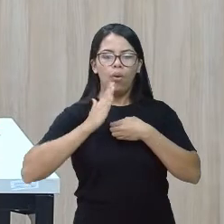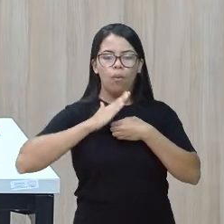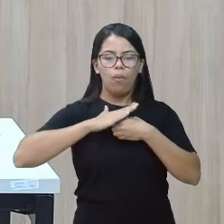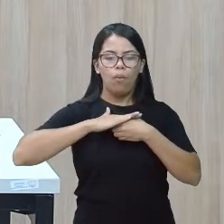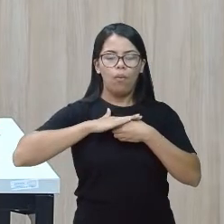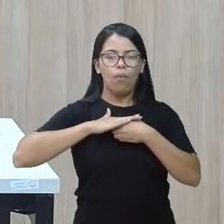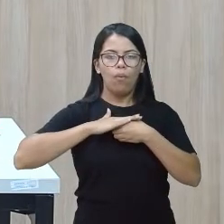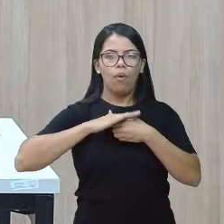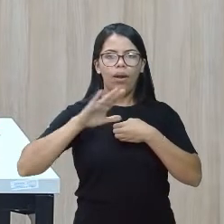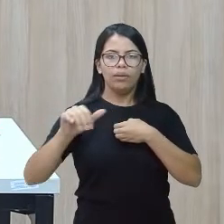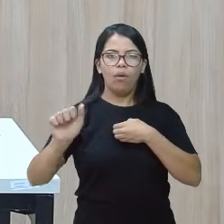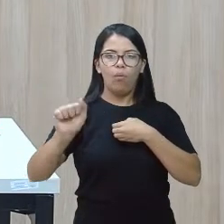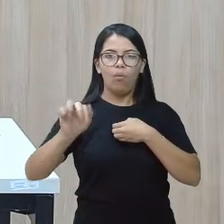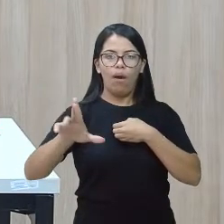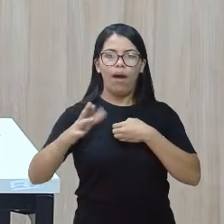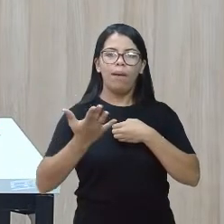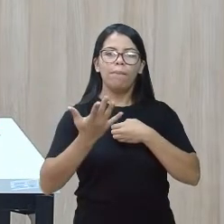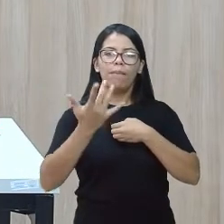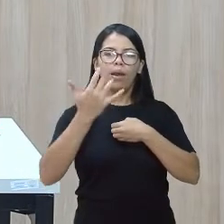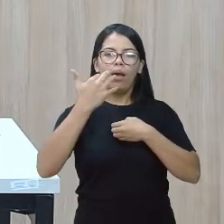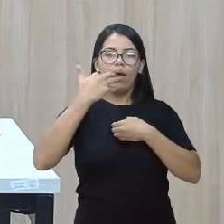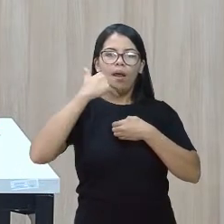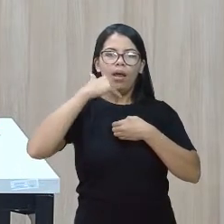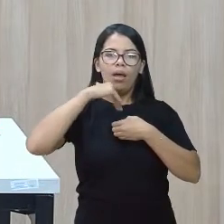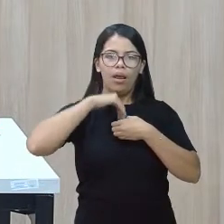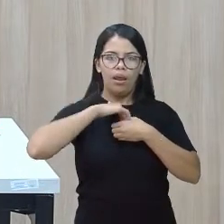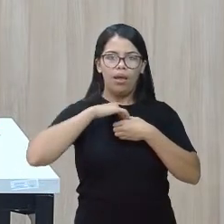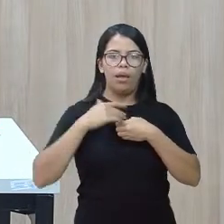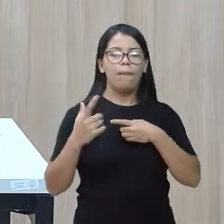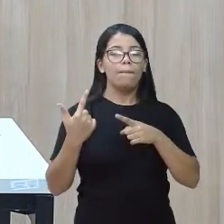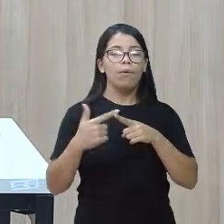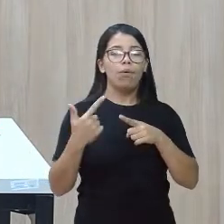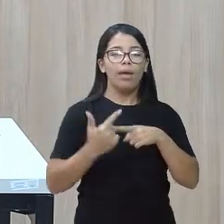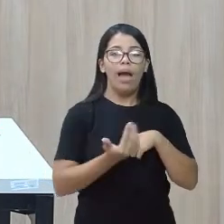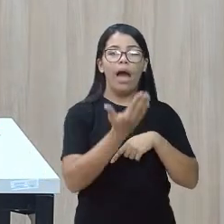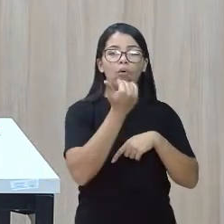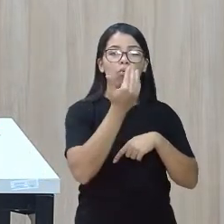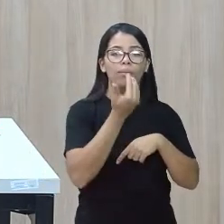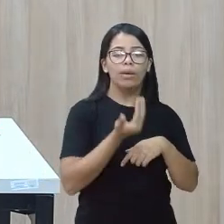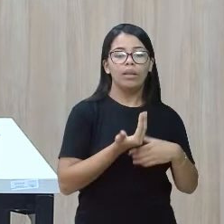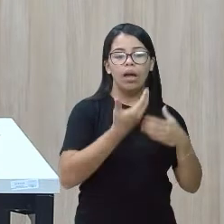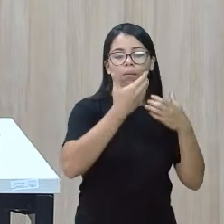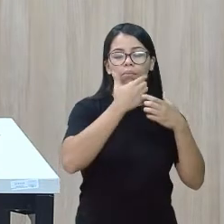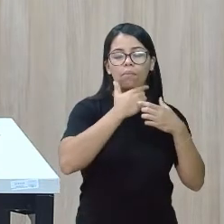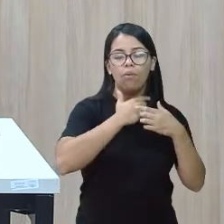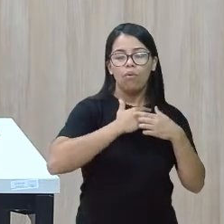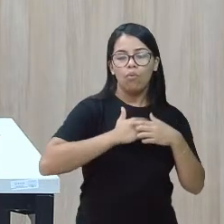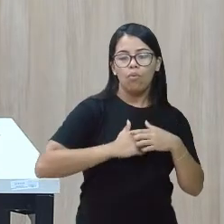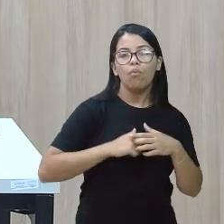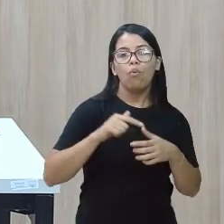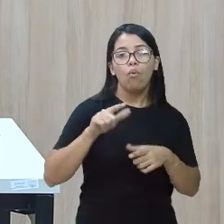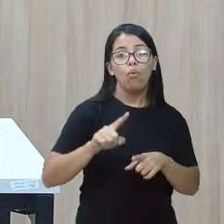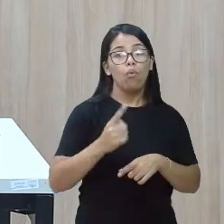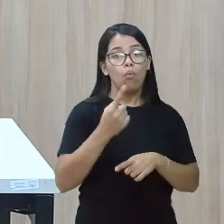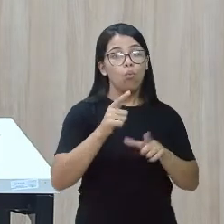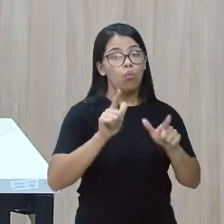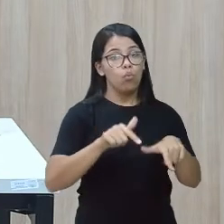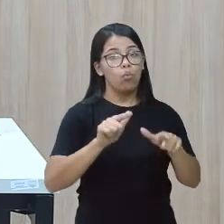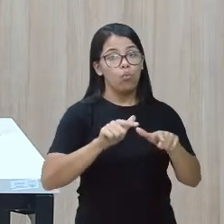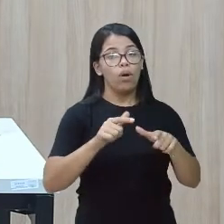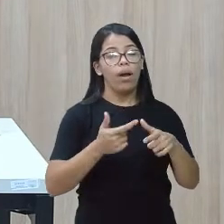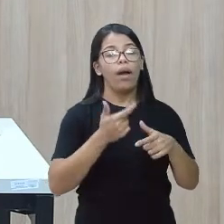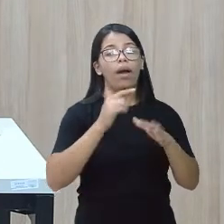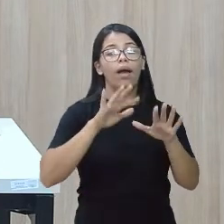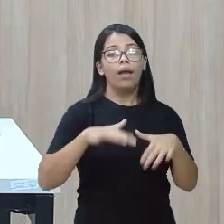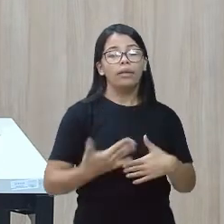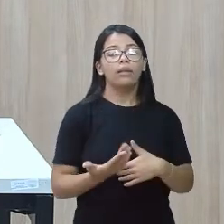outro caminho, né? O ar vai caminhar de uma forma e a questão do alimento vai para um outro tubo, aí